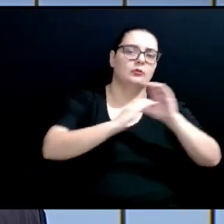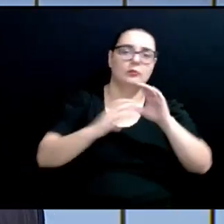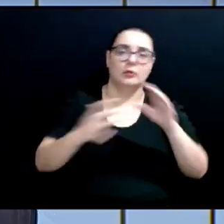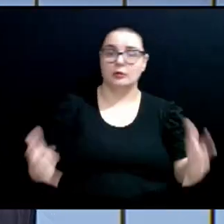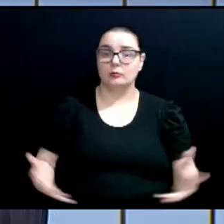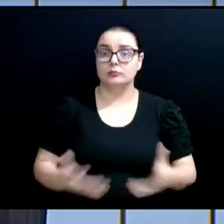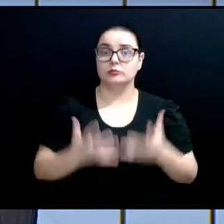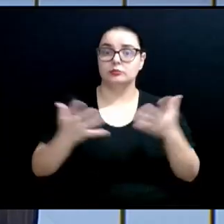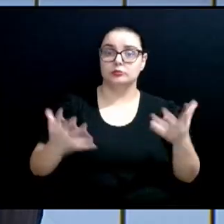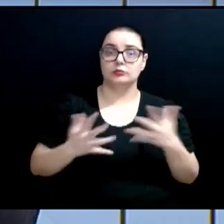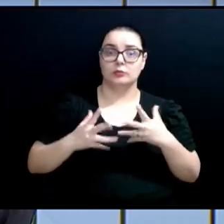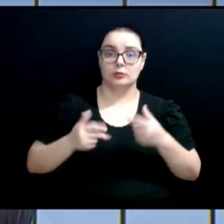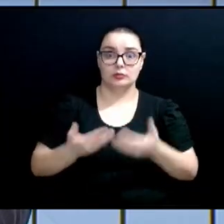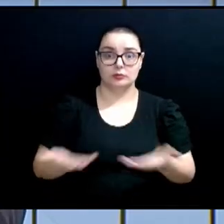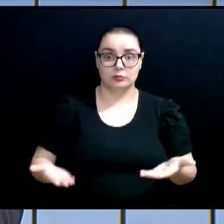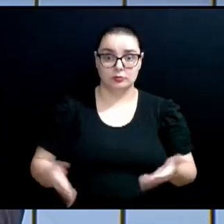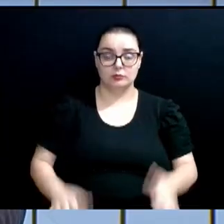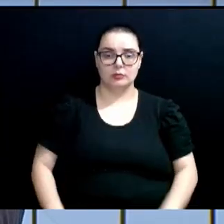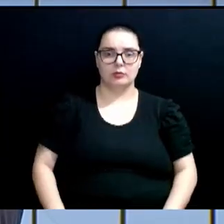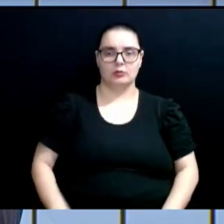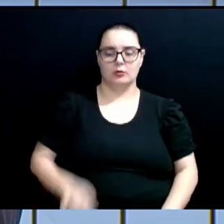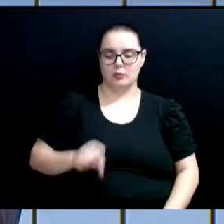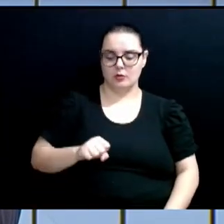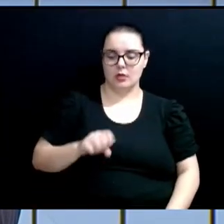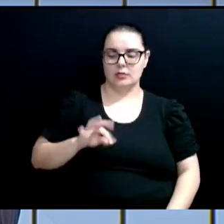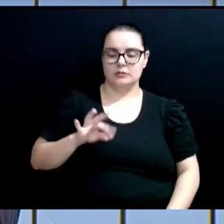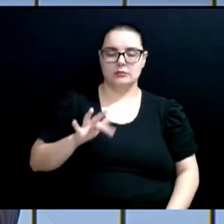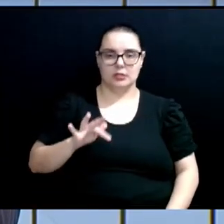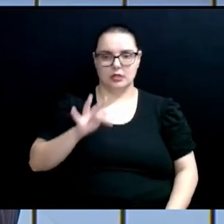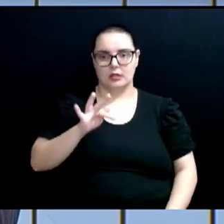isso. O Supremo Tribunal Federal